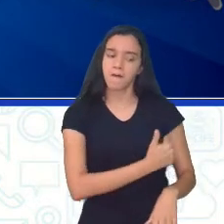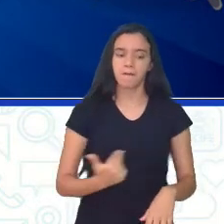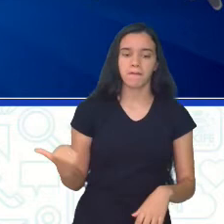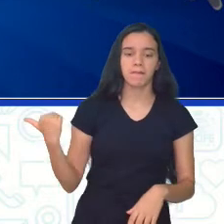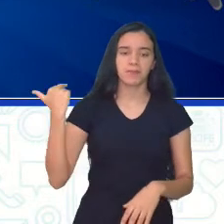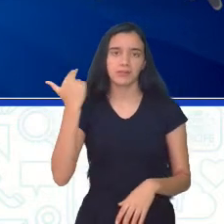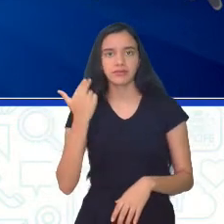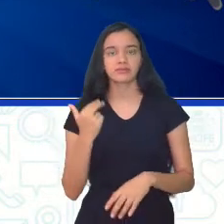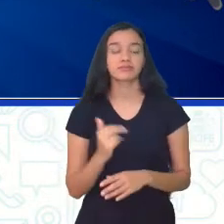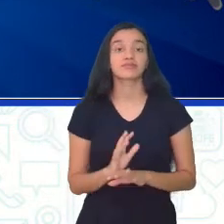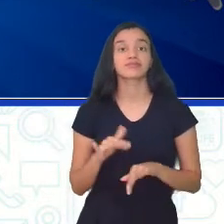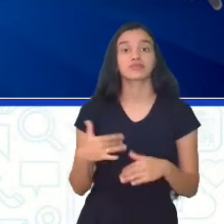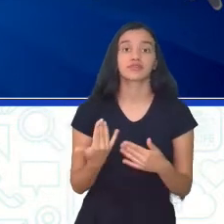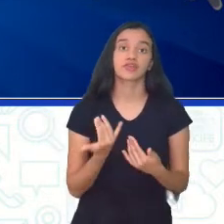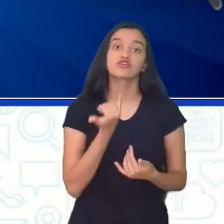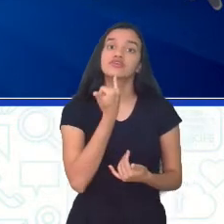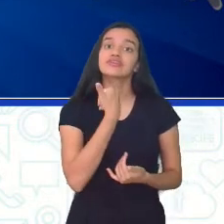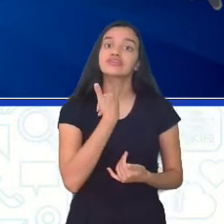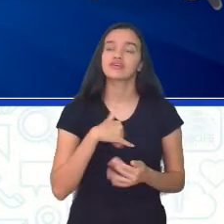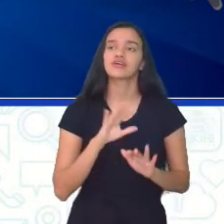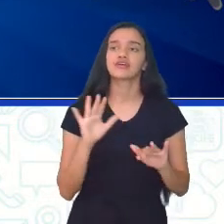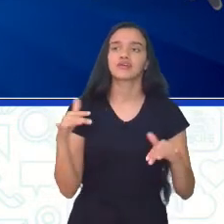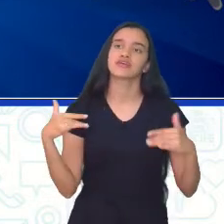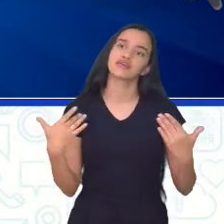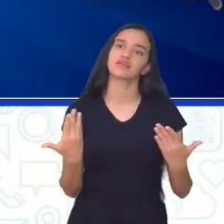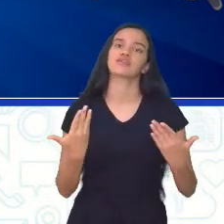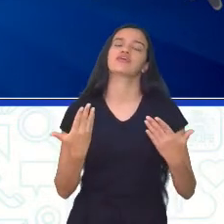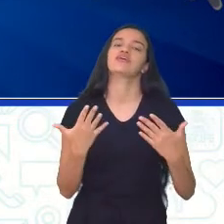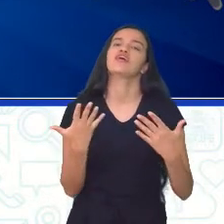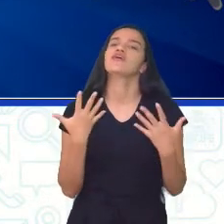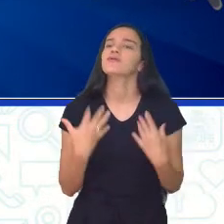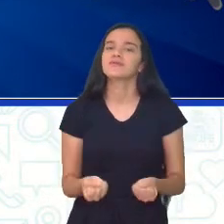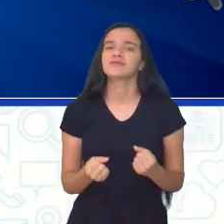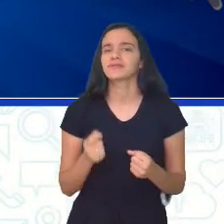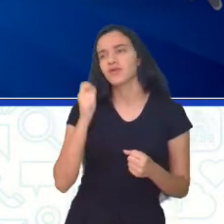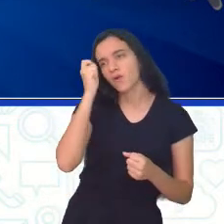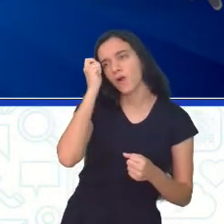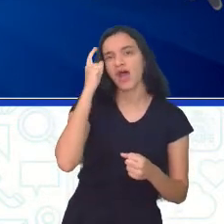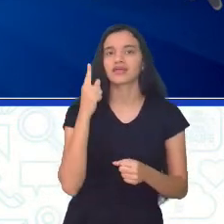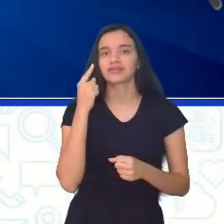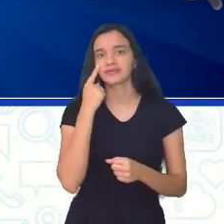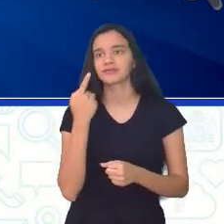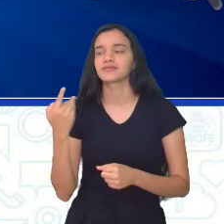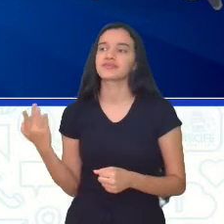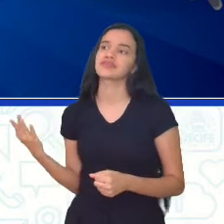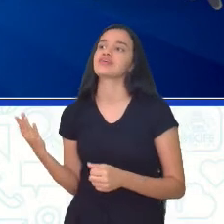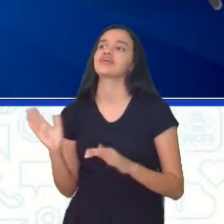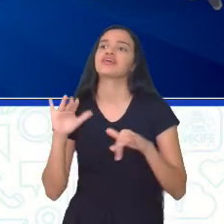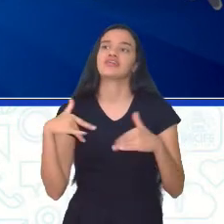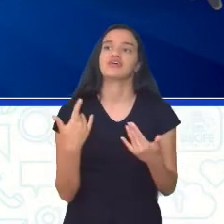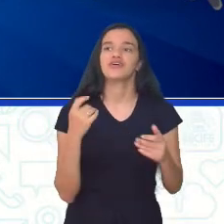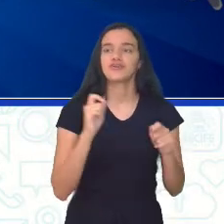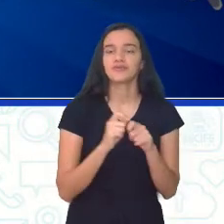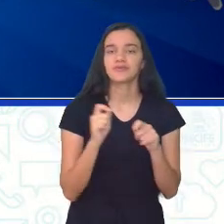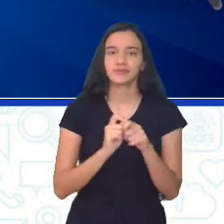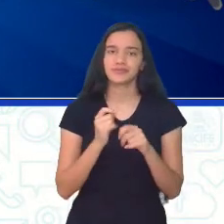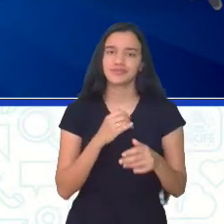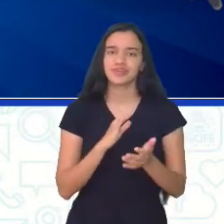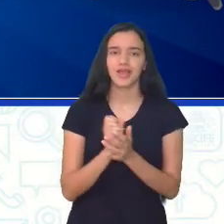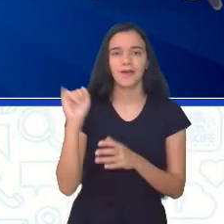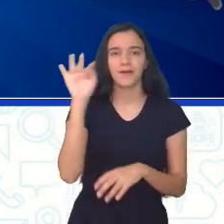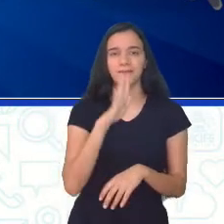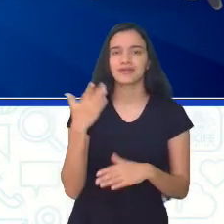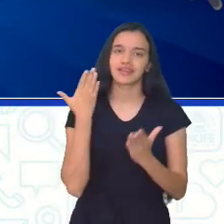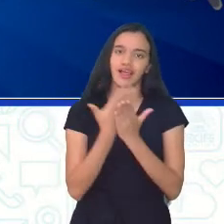o sistema nervoso. E aí, né, vamos trazer algumas ideias. Então, eu fiz aqui uma coleta de imagem da